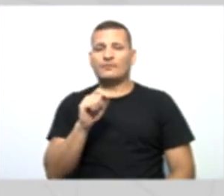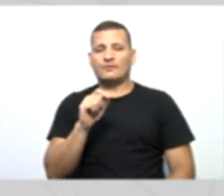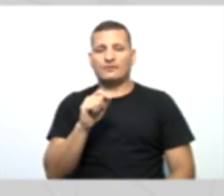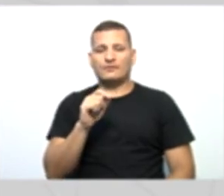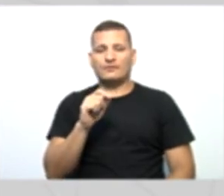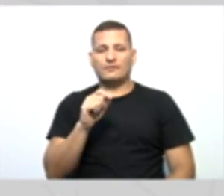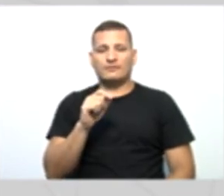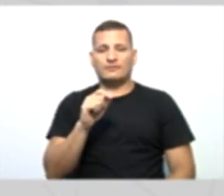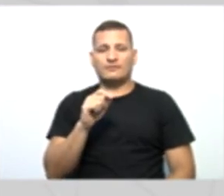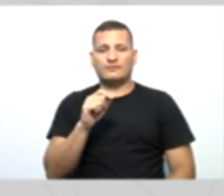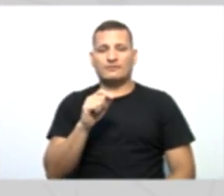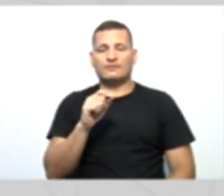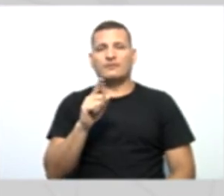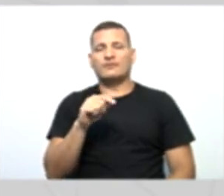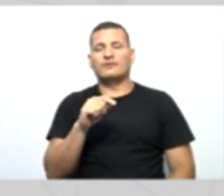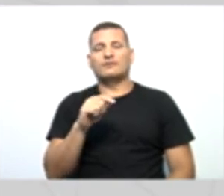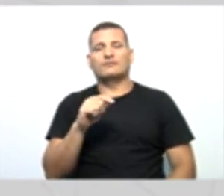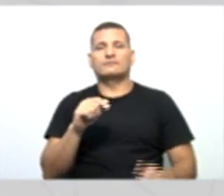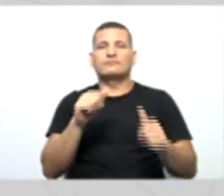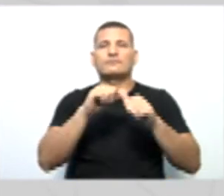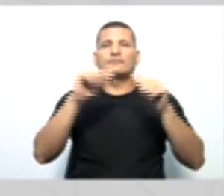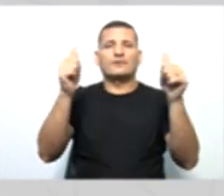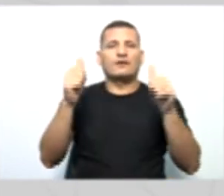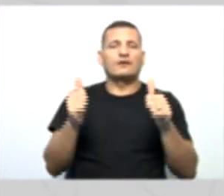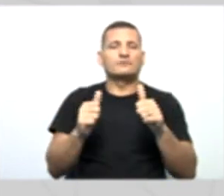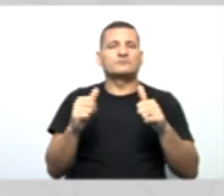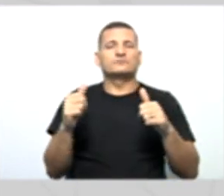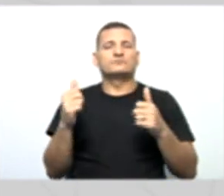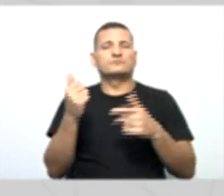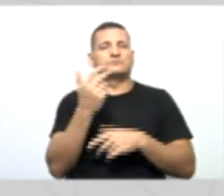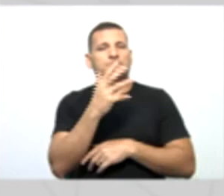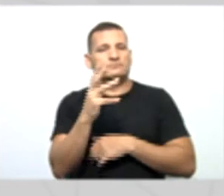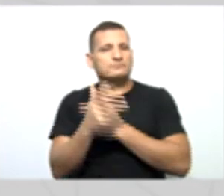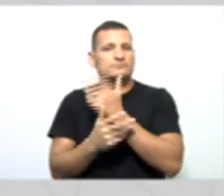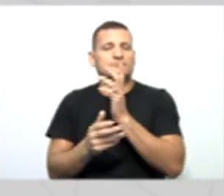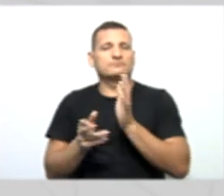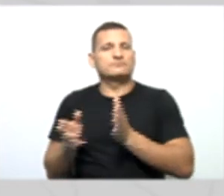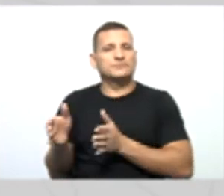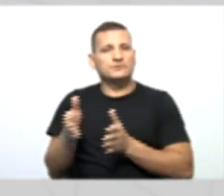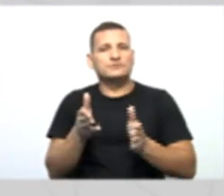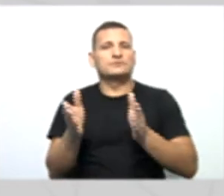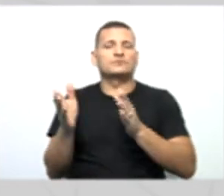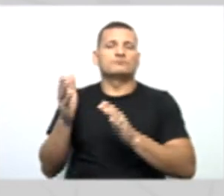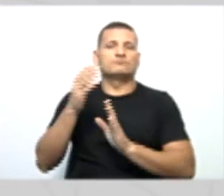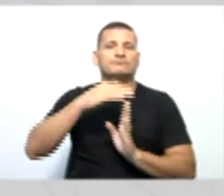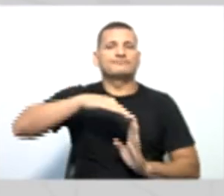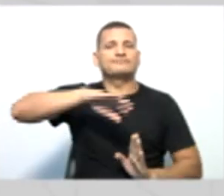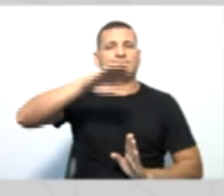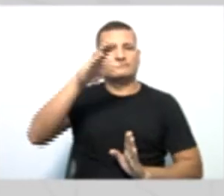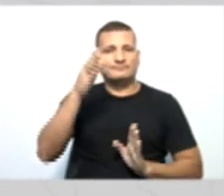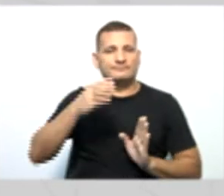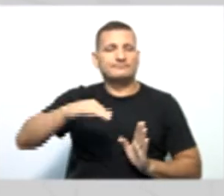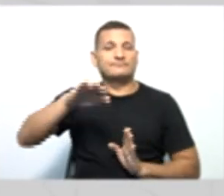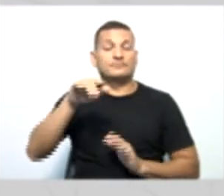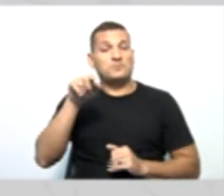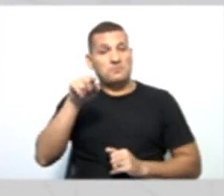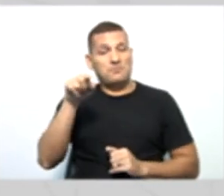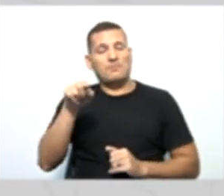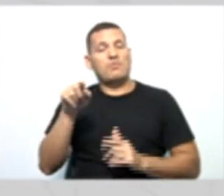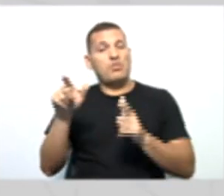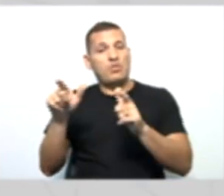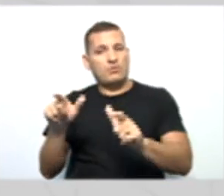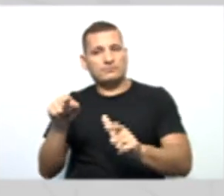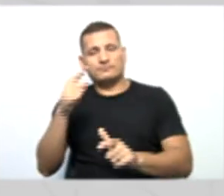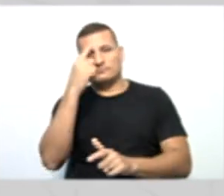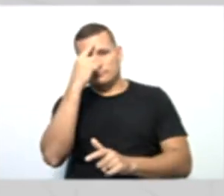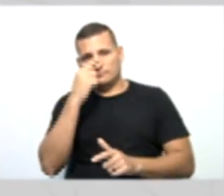existente são através de paisagens, cachoeiras, lagos, rios e montanhas. Então, essa é a vocação do